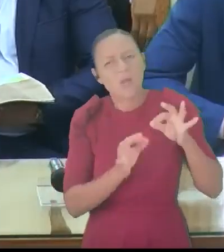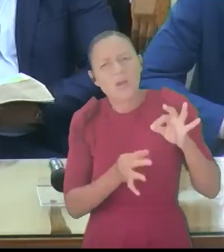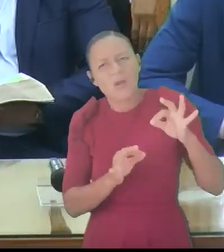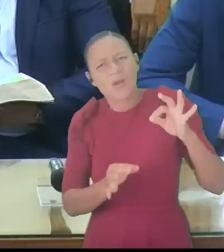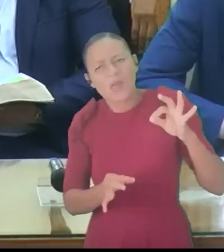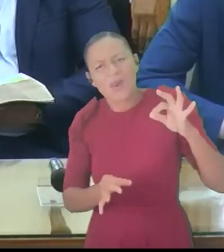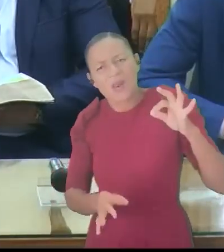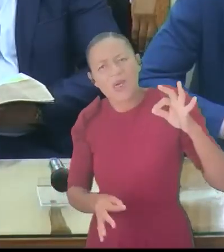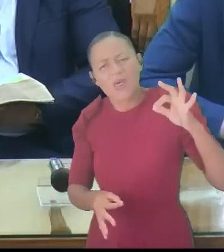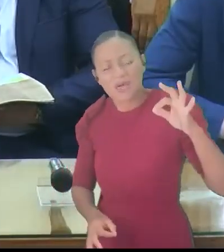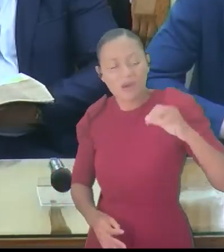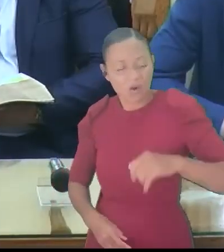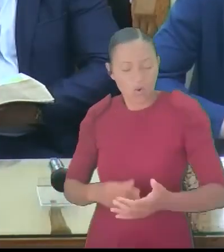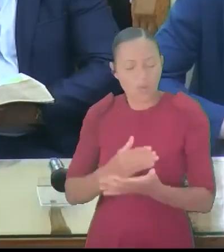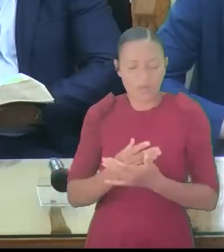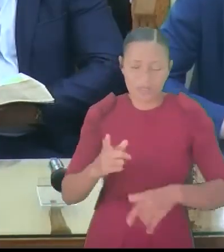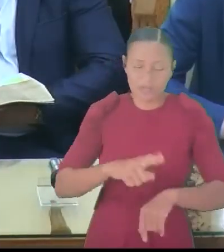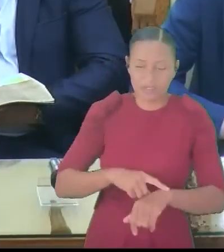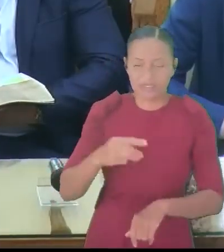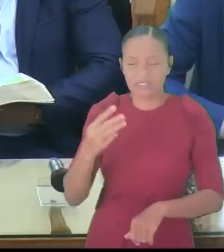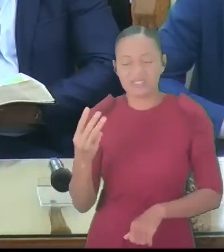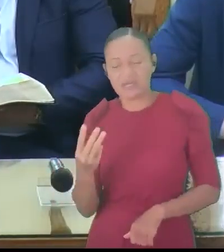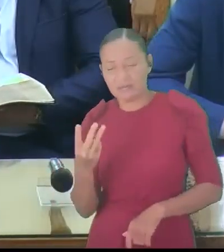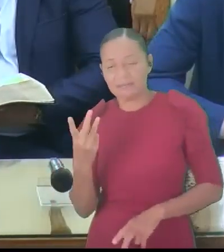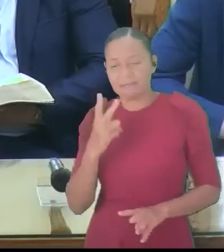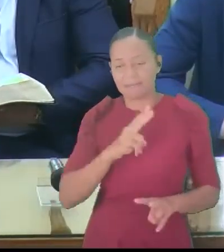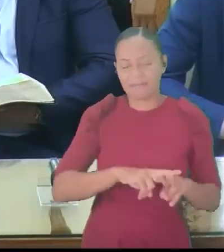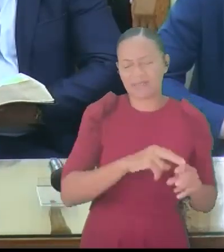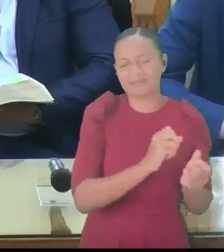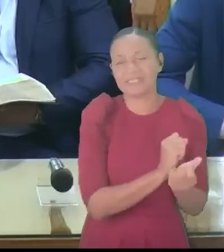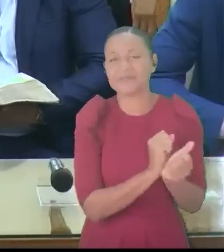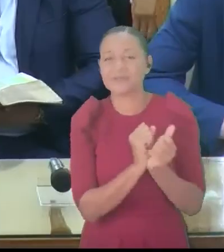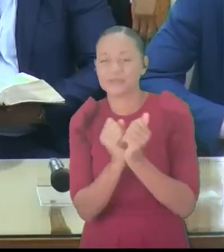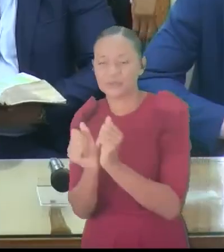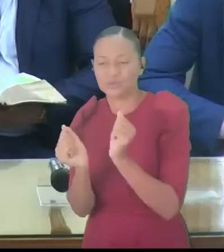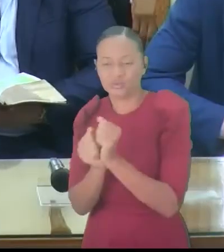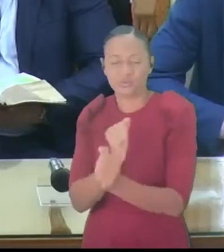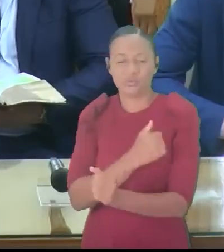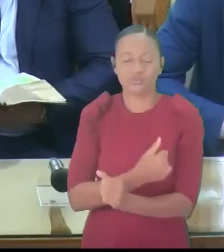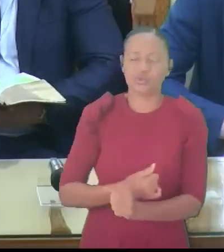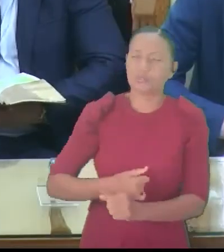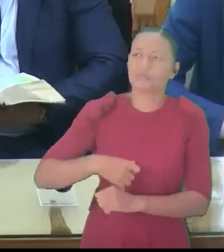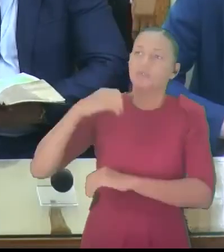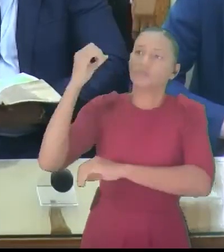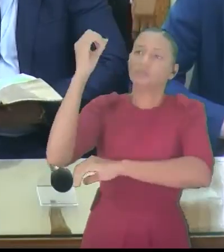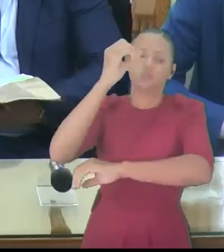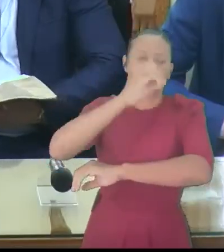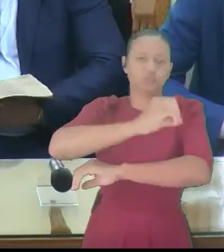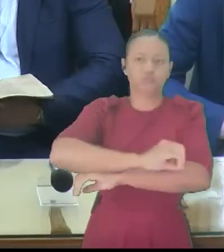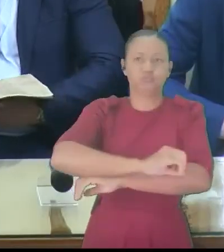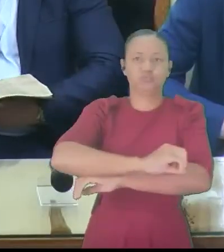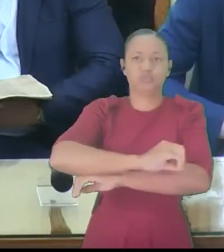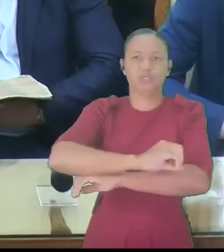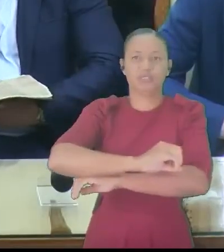começa a pregar 3 da tarde e vai preso com João, já o sol se pondo.